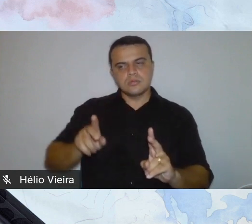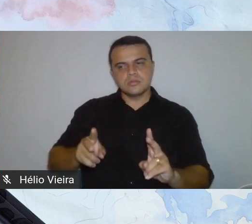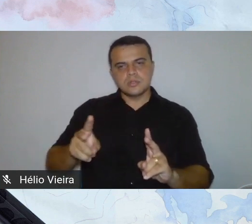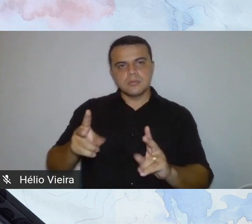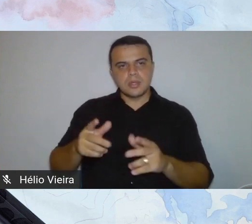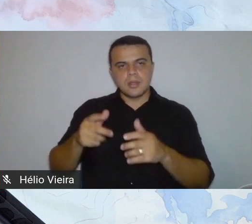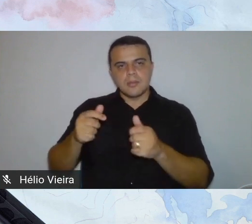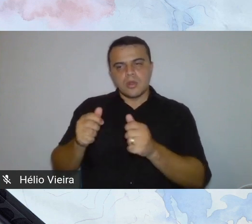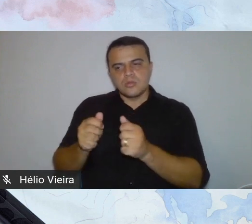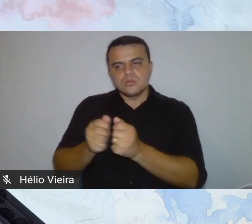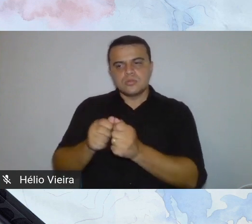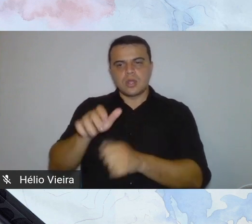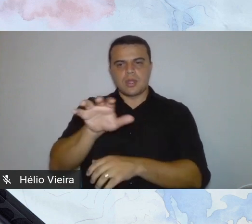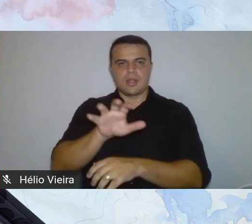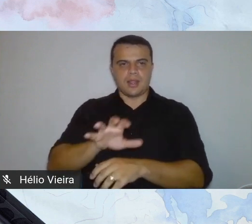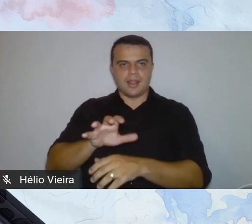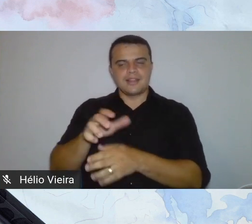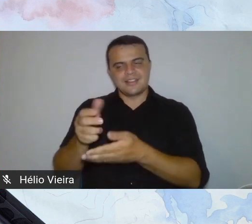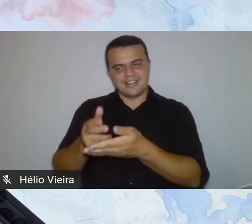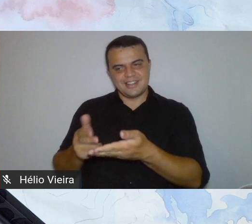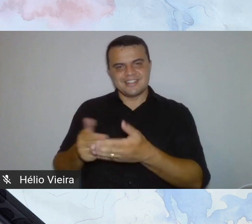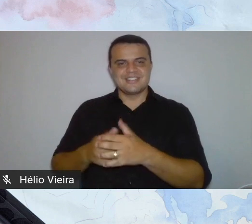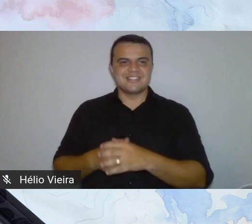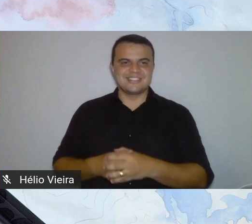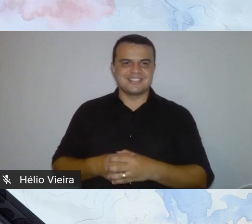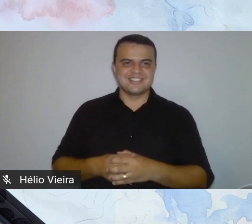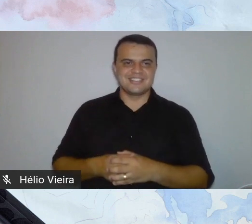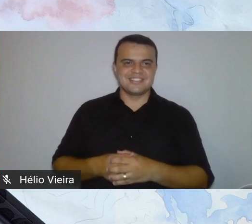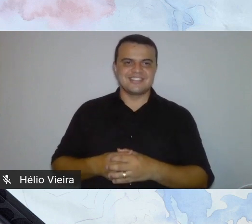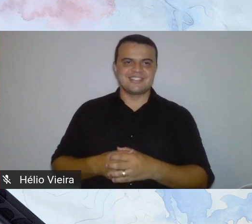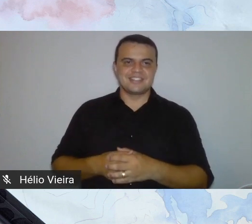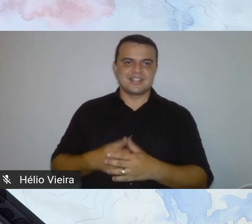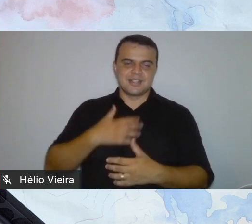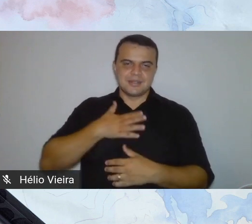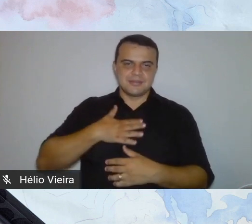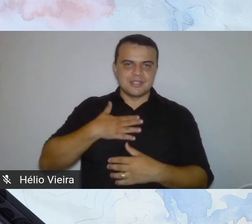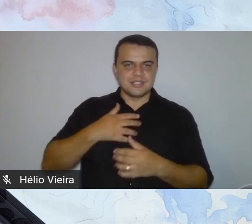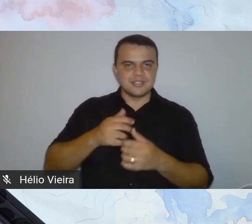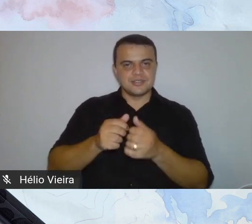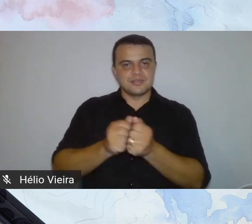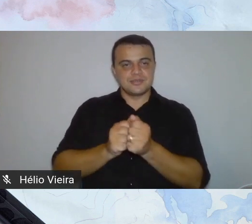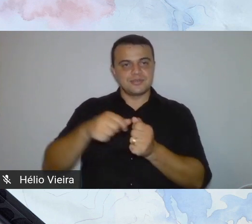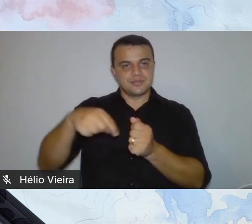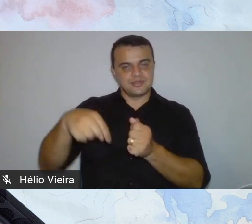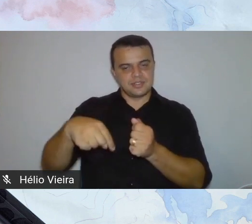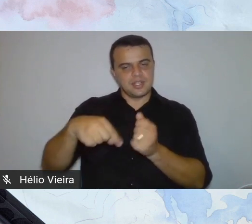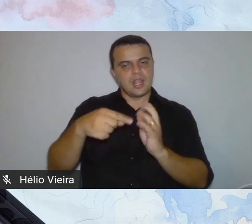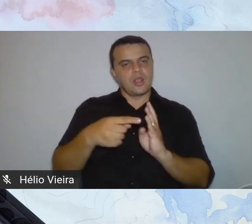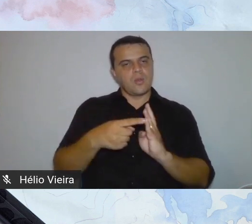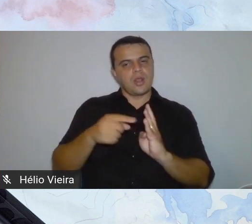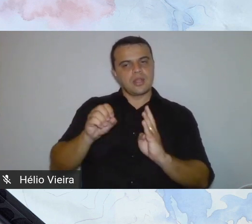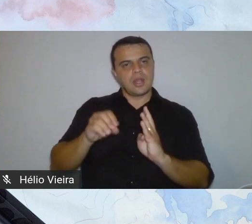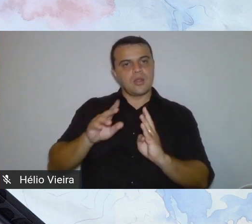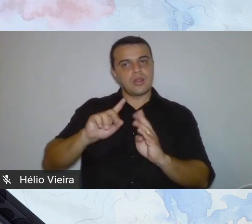íntimos com as áreas da arte. Tudo bem? Um prazer estar com vocês durante esses 4 episódios.